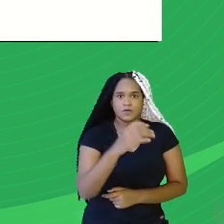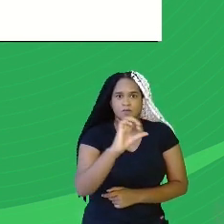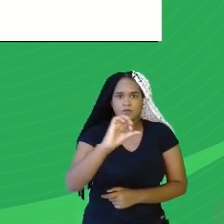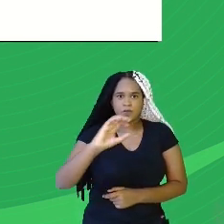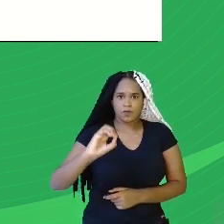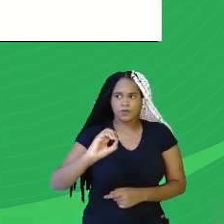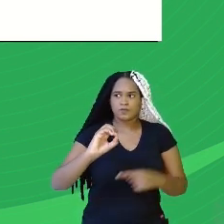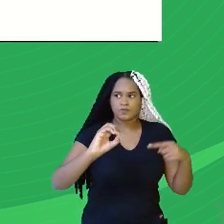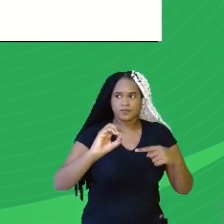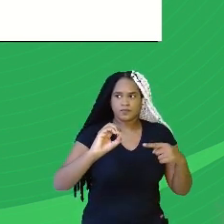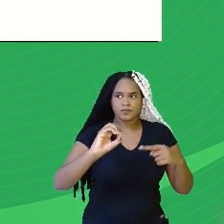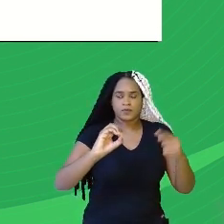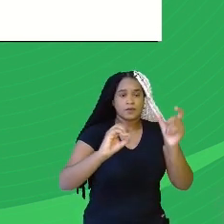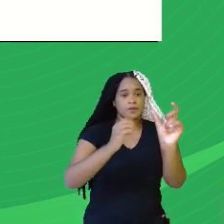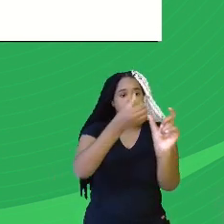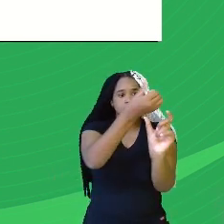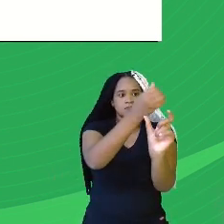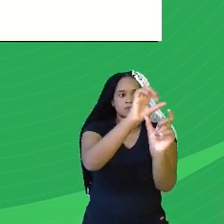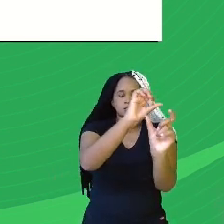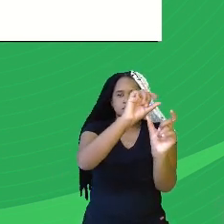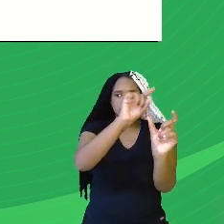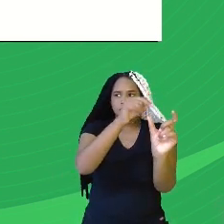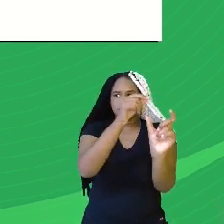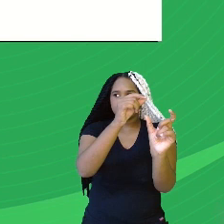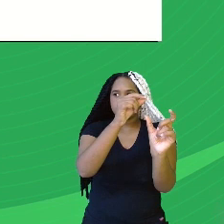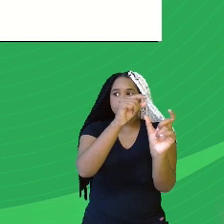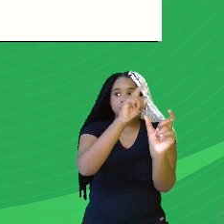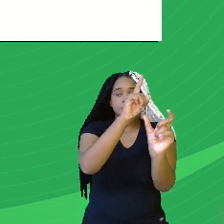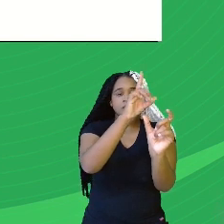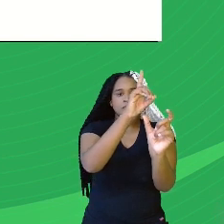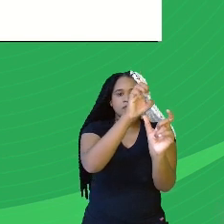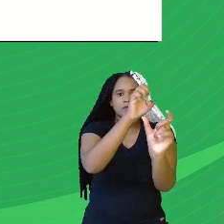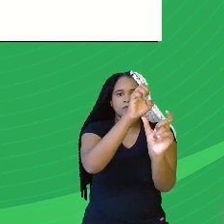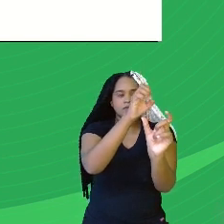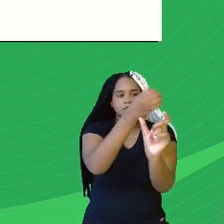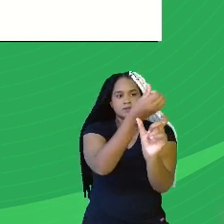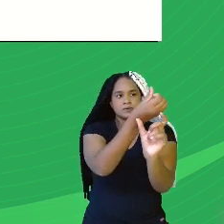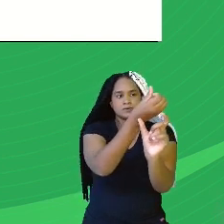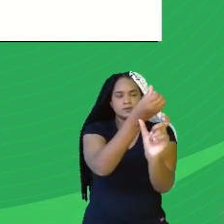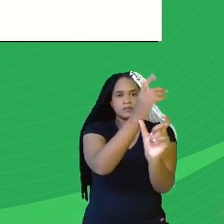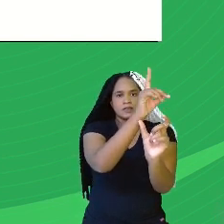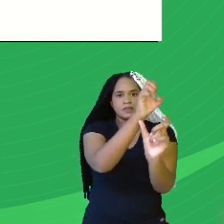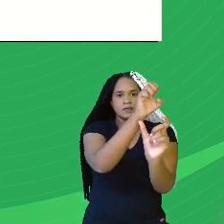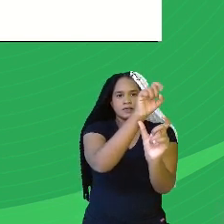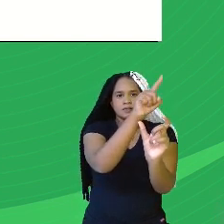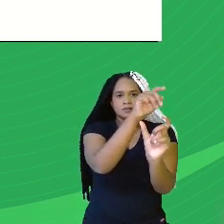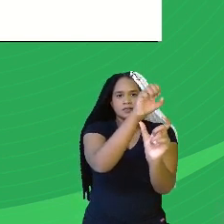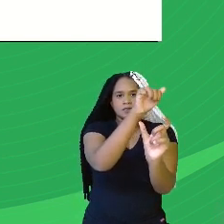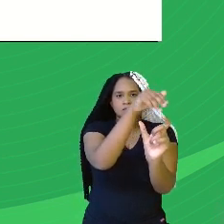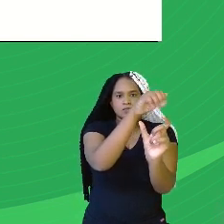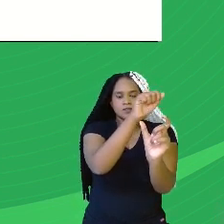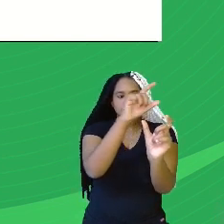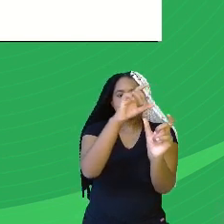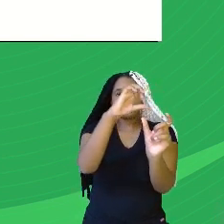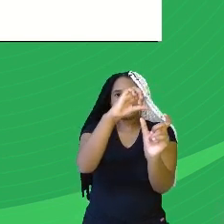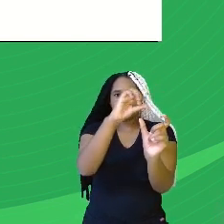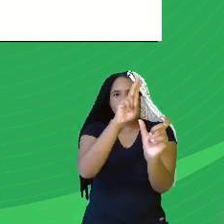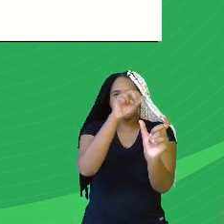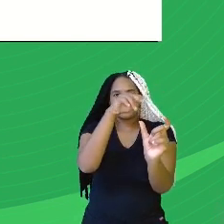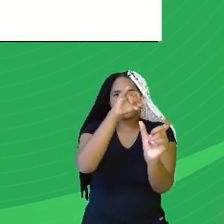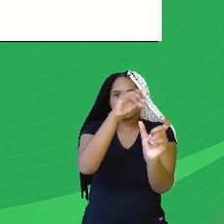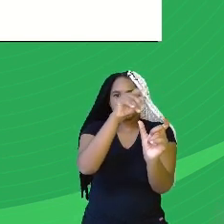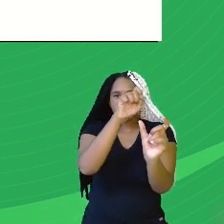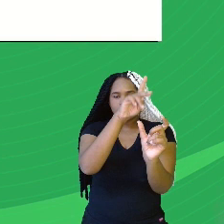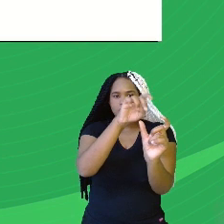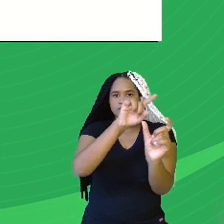69,90, o 60 que representa a minha unidade, a minha dezena, o 9 a unidade e os 90 que será o meu